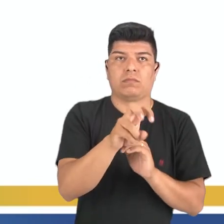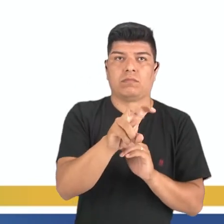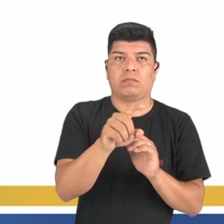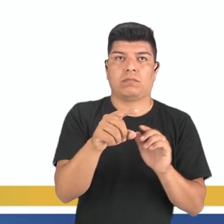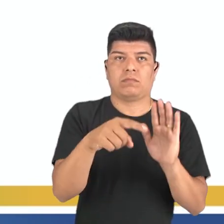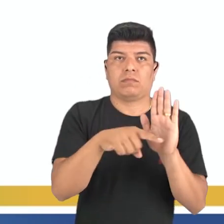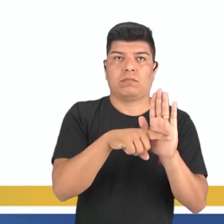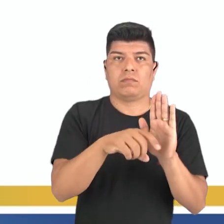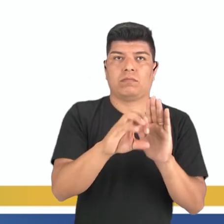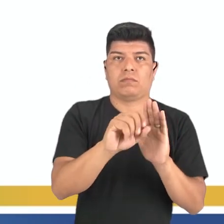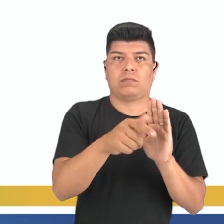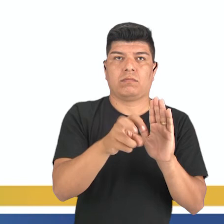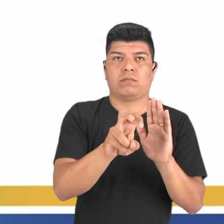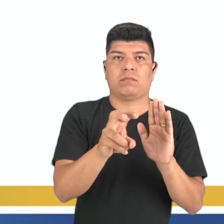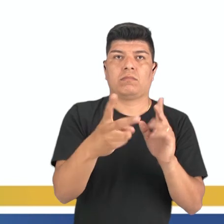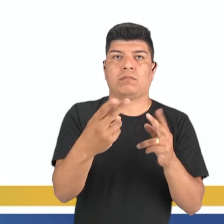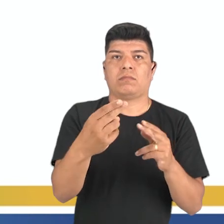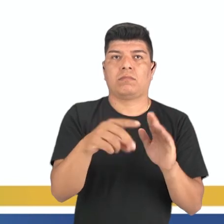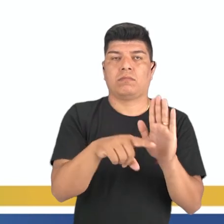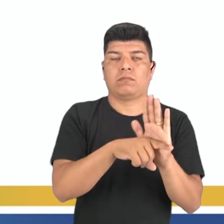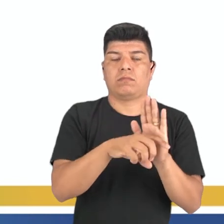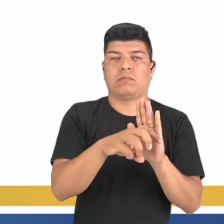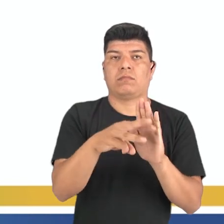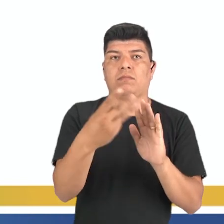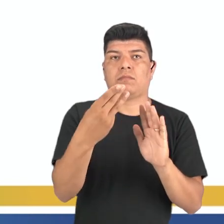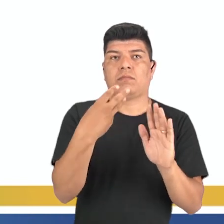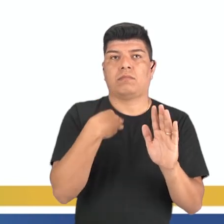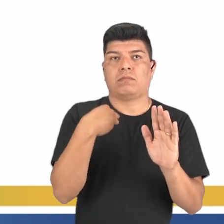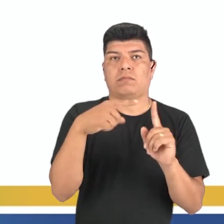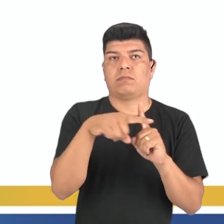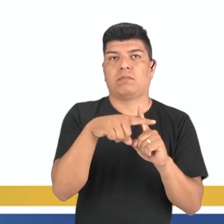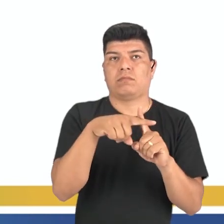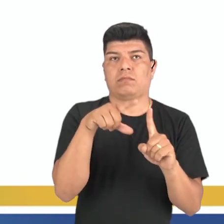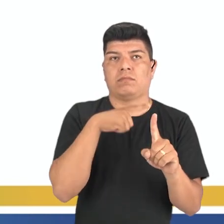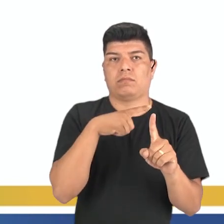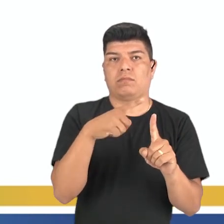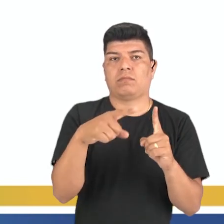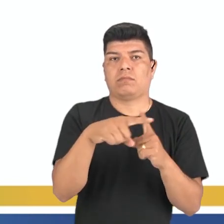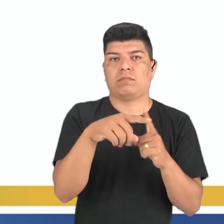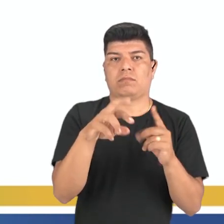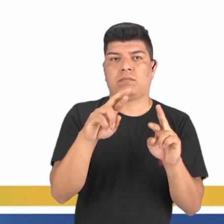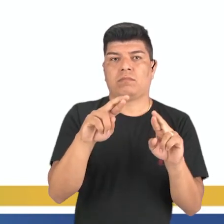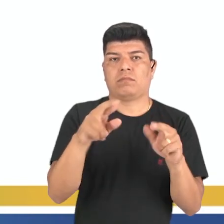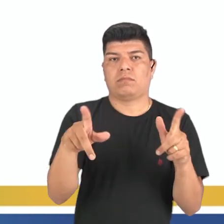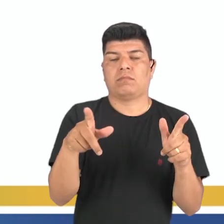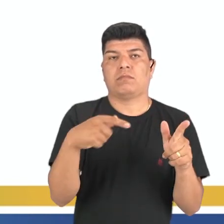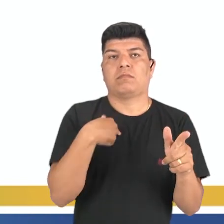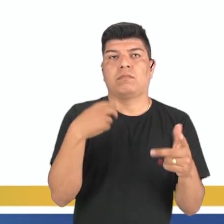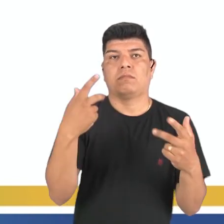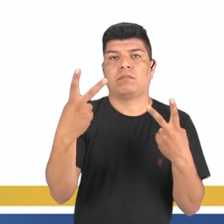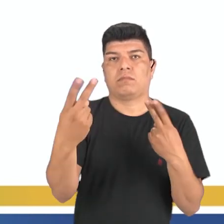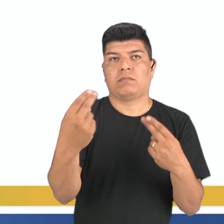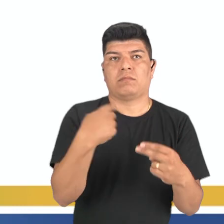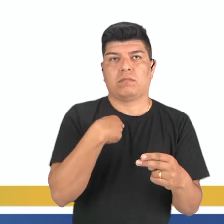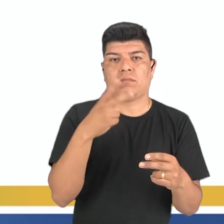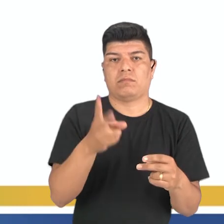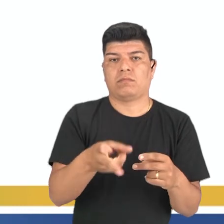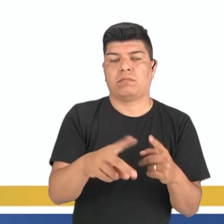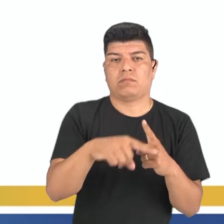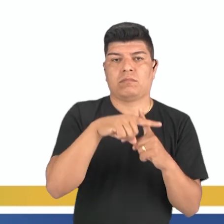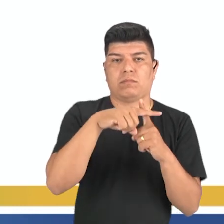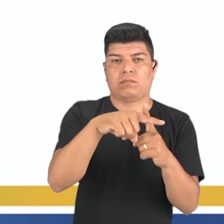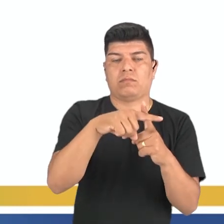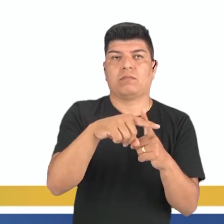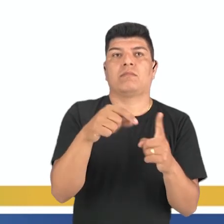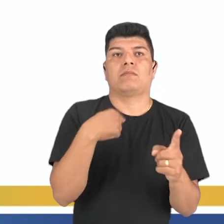menos 0,5. Eu tenho aí, ó, sinais, eu tenho uma adição com sinais iguais. O que eu faço? Somo e conservo o sinal. A